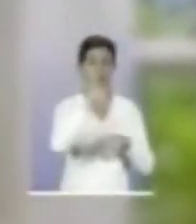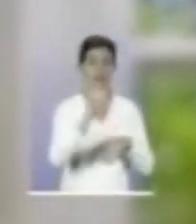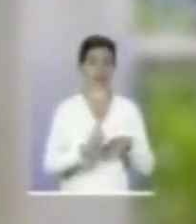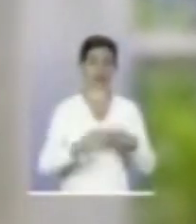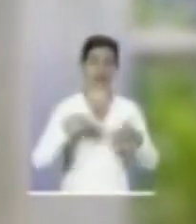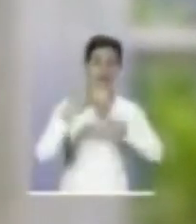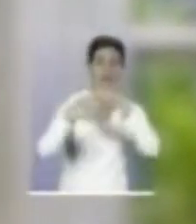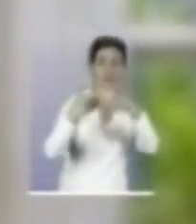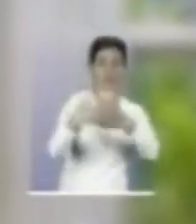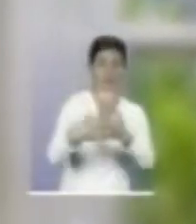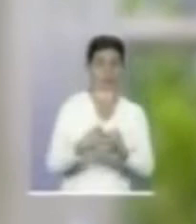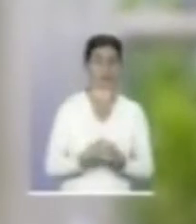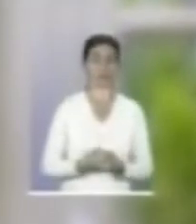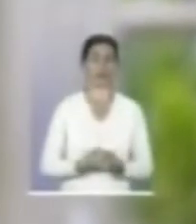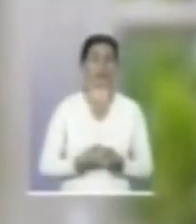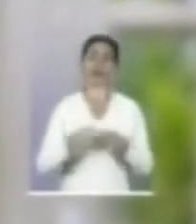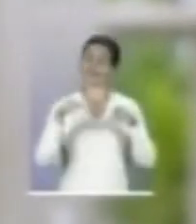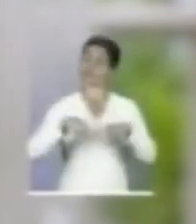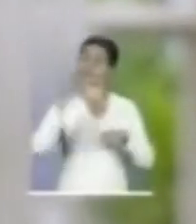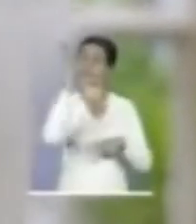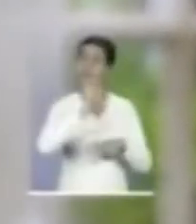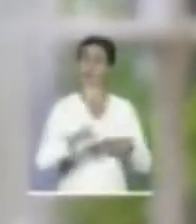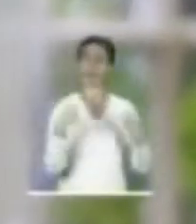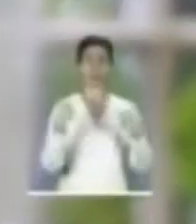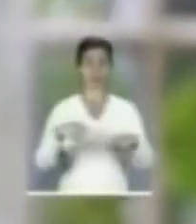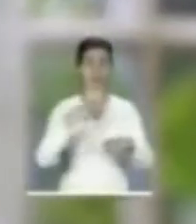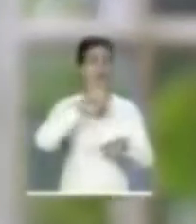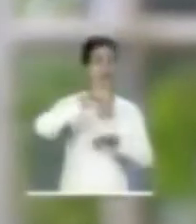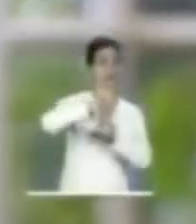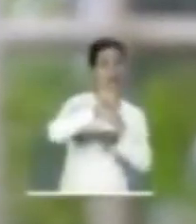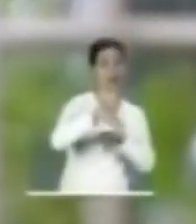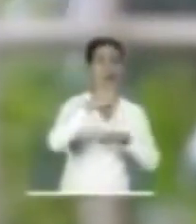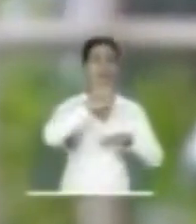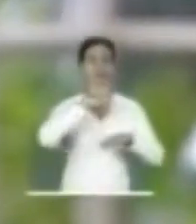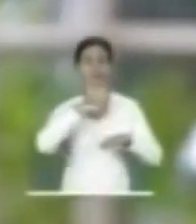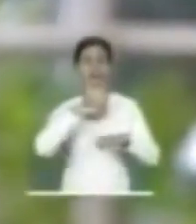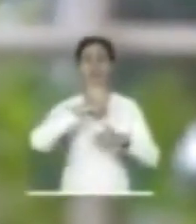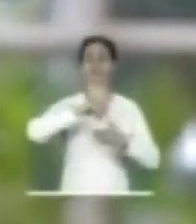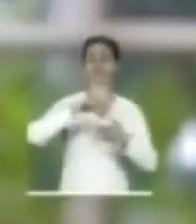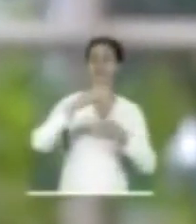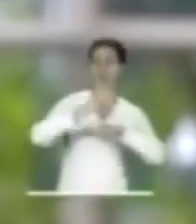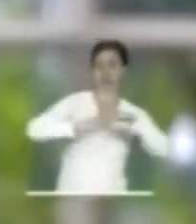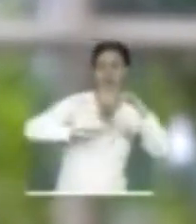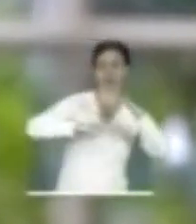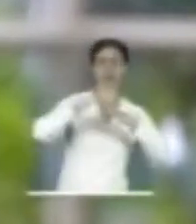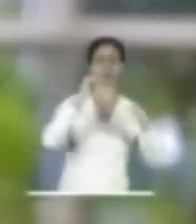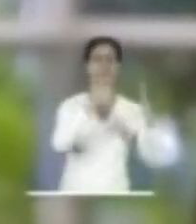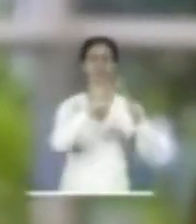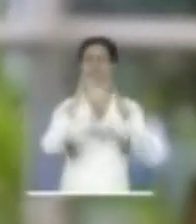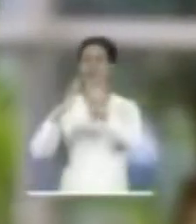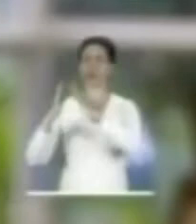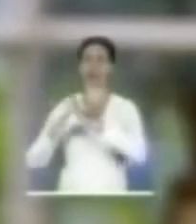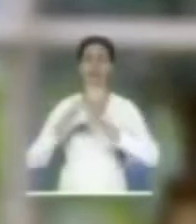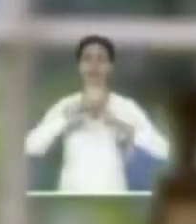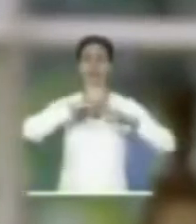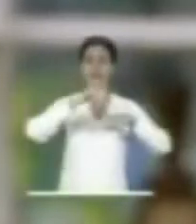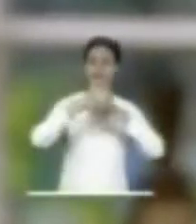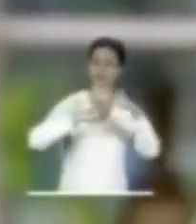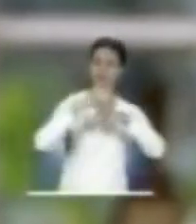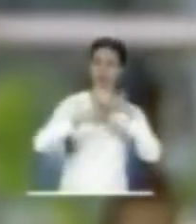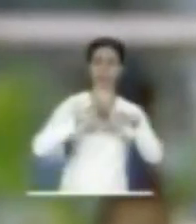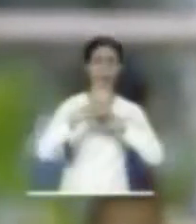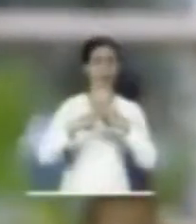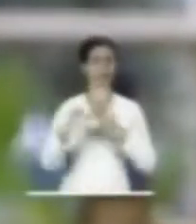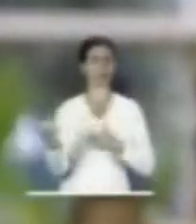projeto nacional de desenvolvimento. O Brasil precisa abrir estradas, fazer obras de saneamento, casas populares,